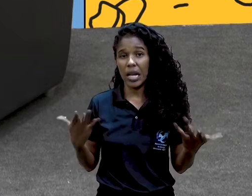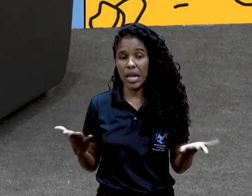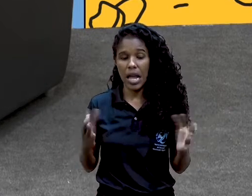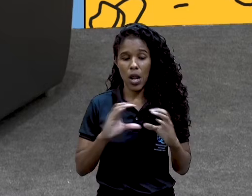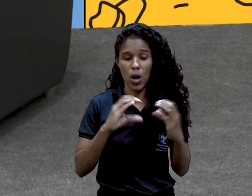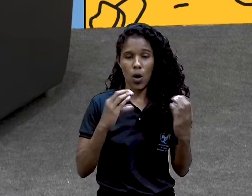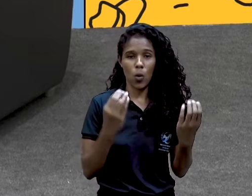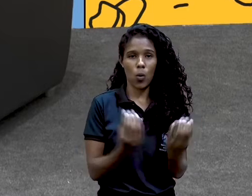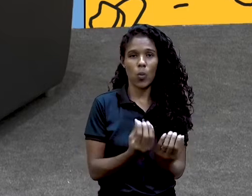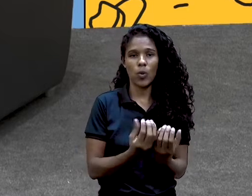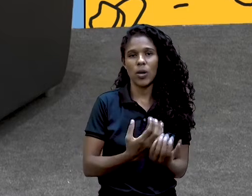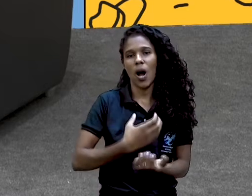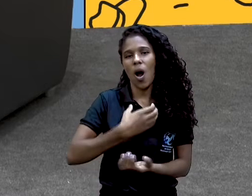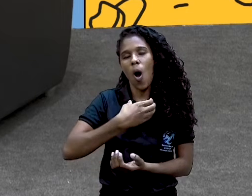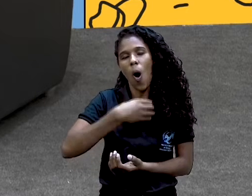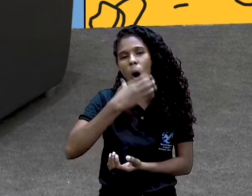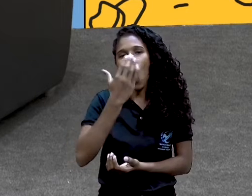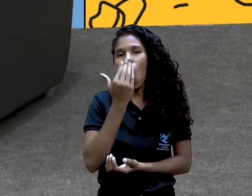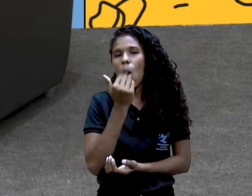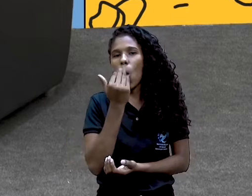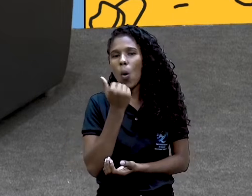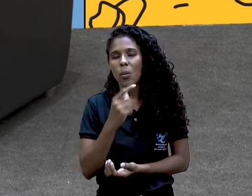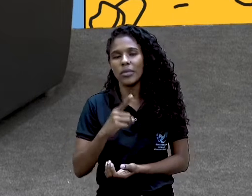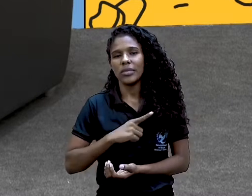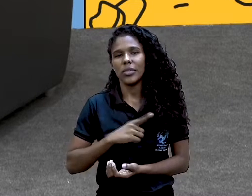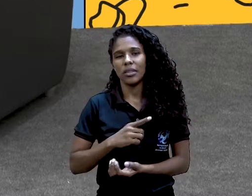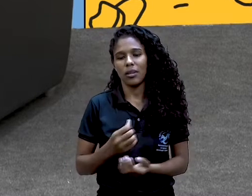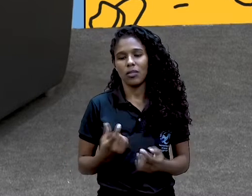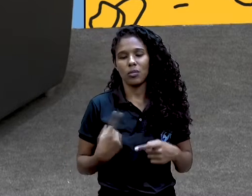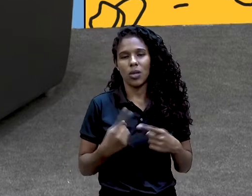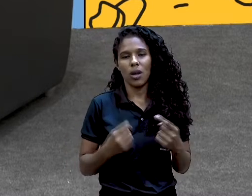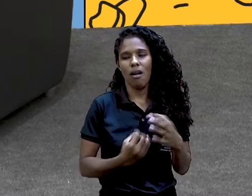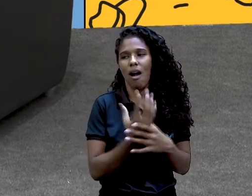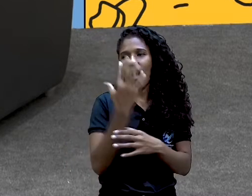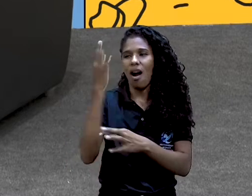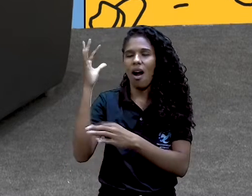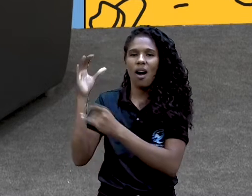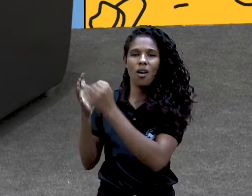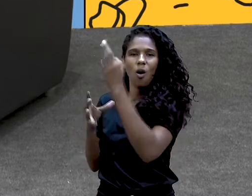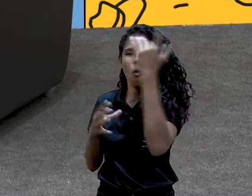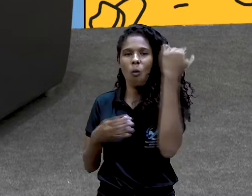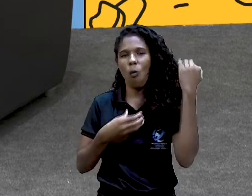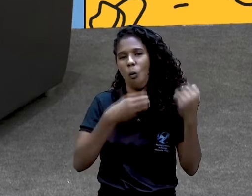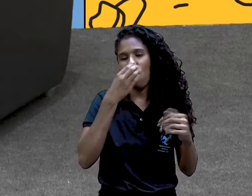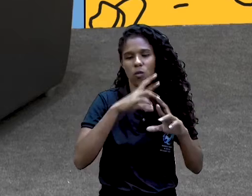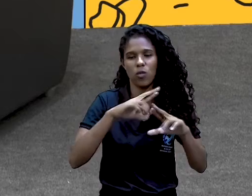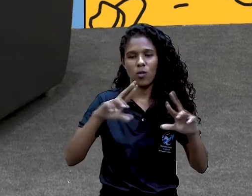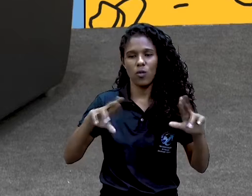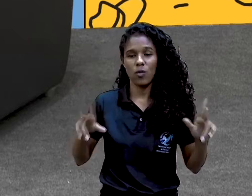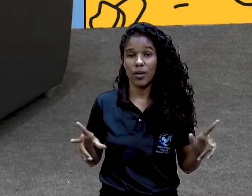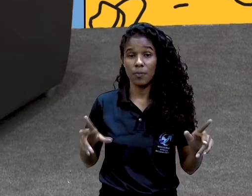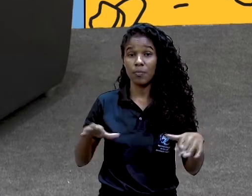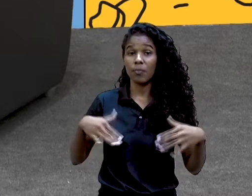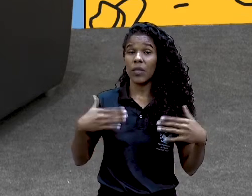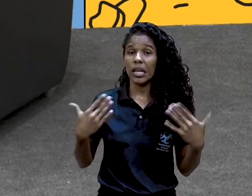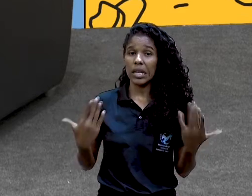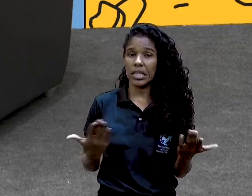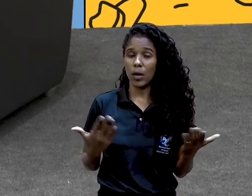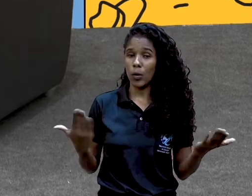quando criança. No Malau e alguns países que vivem a seca, hoje conseguem trazer água do subsolo